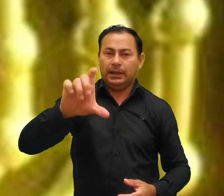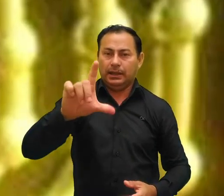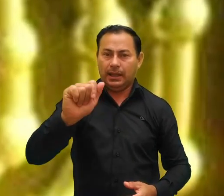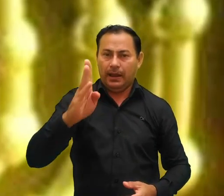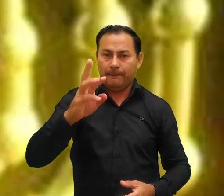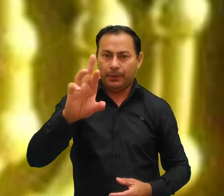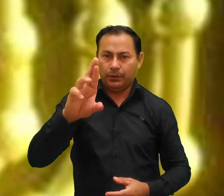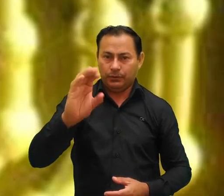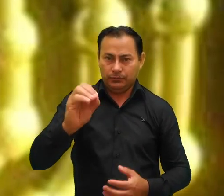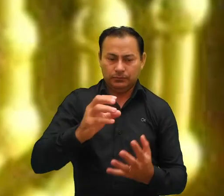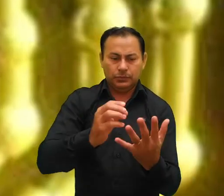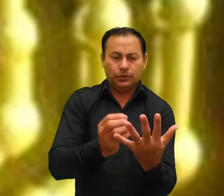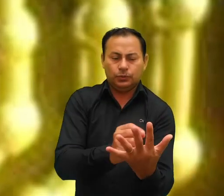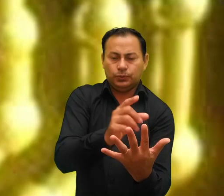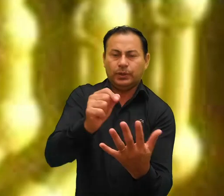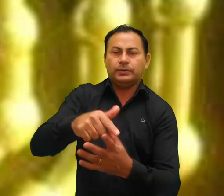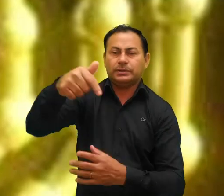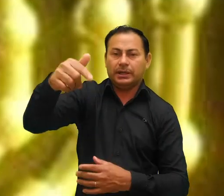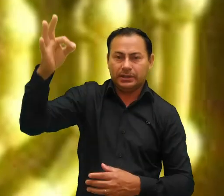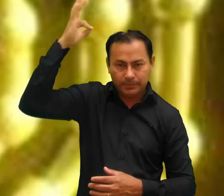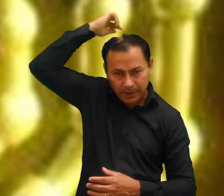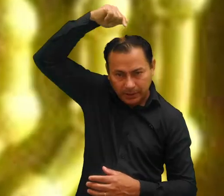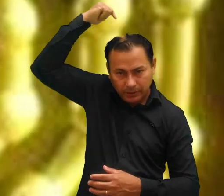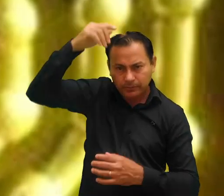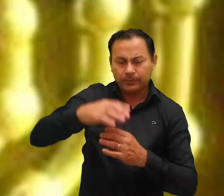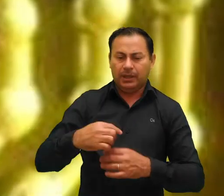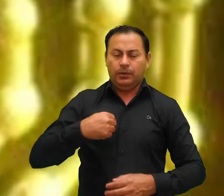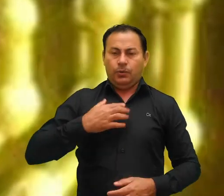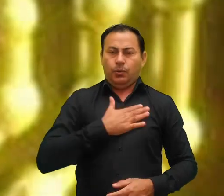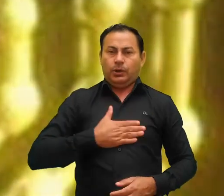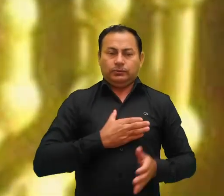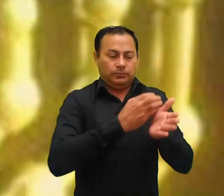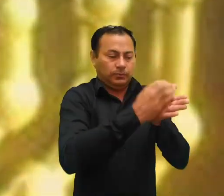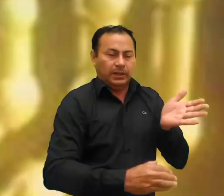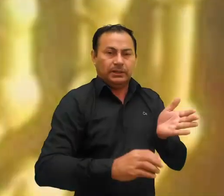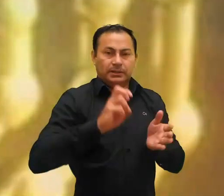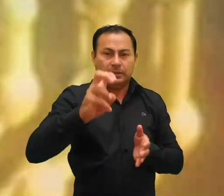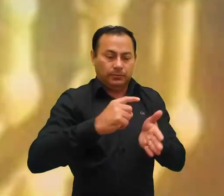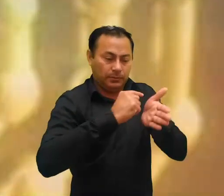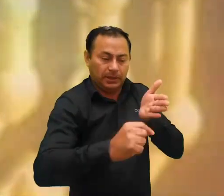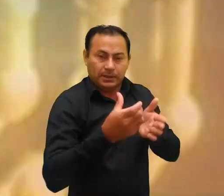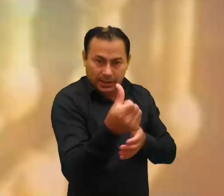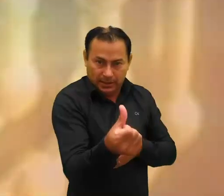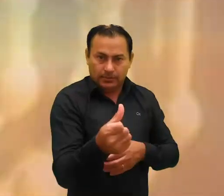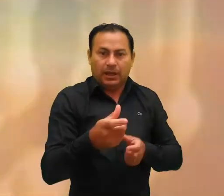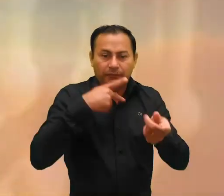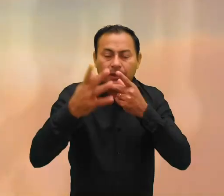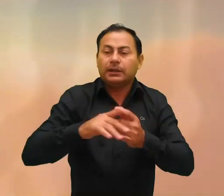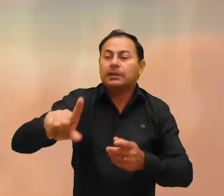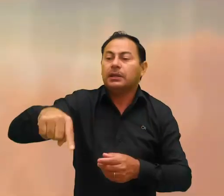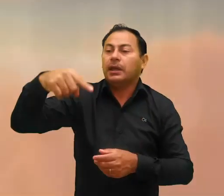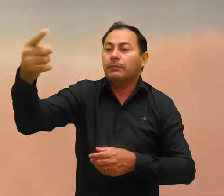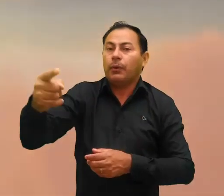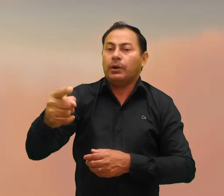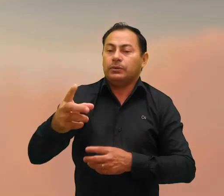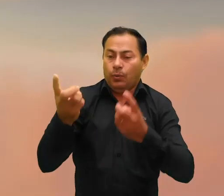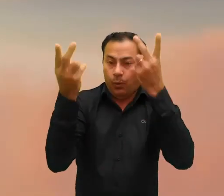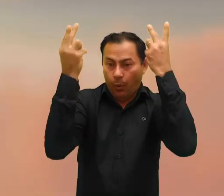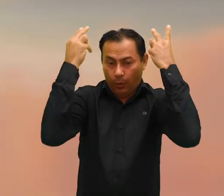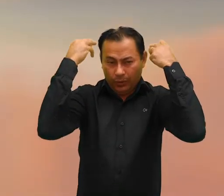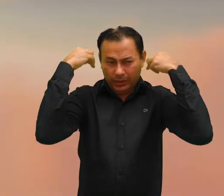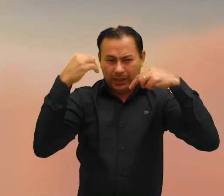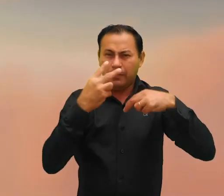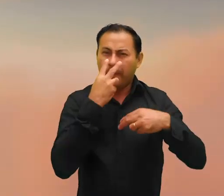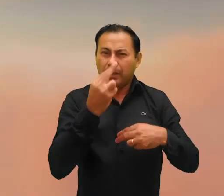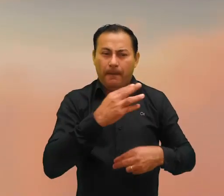representados aí os 7 Espíritos de Deus. Eu gosto particularmente do capítulo 5, versículo 6, que diz assim: Depois vi um cordeiro